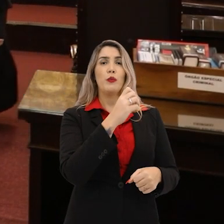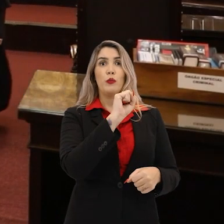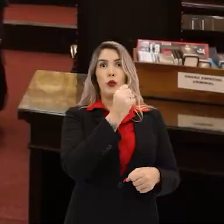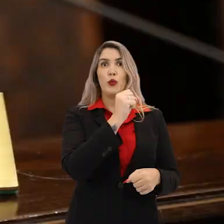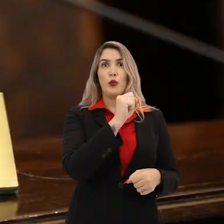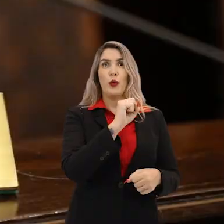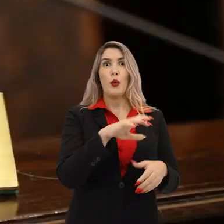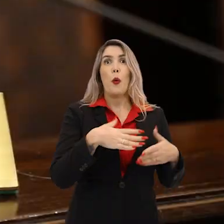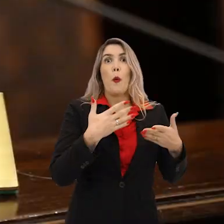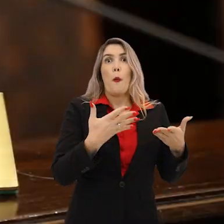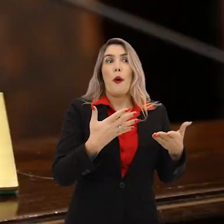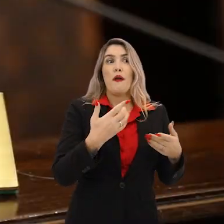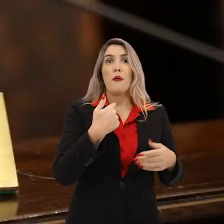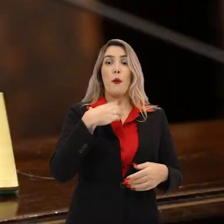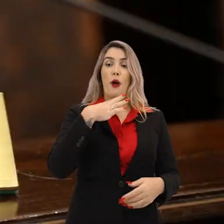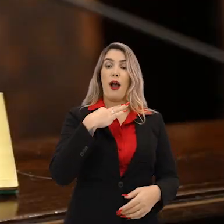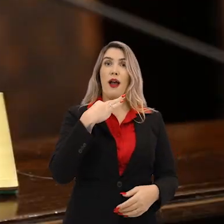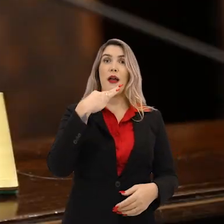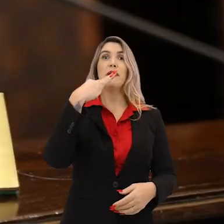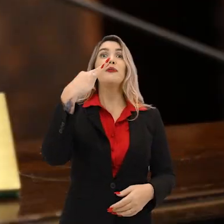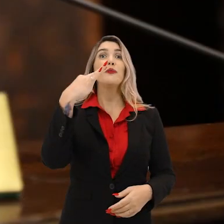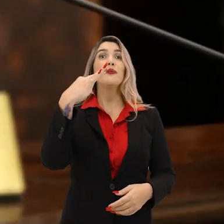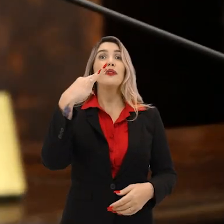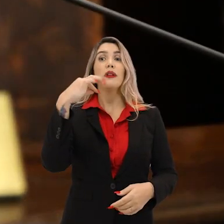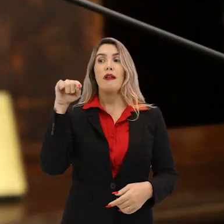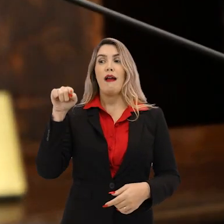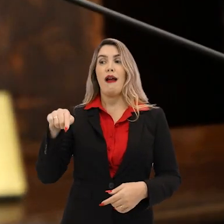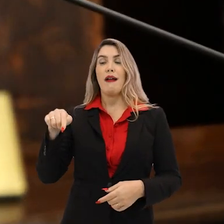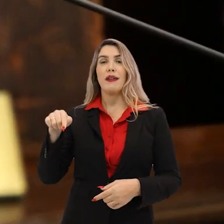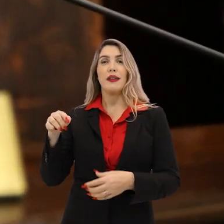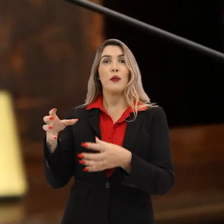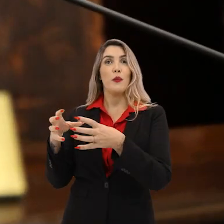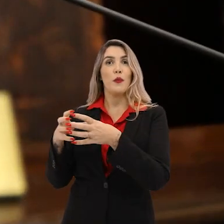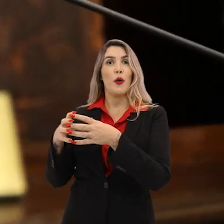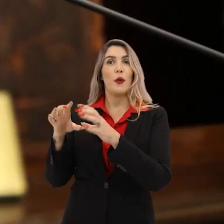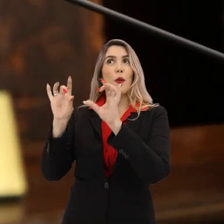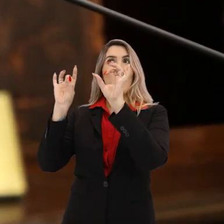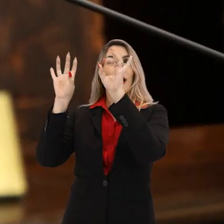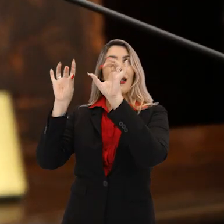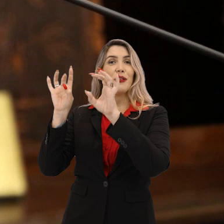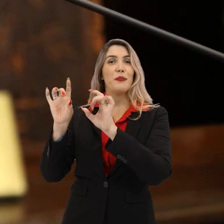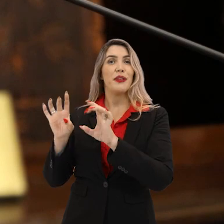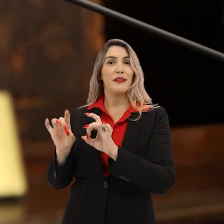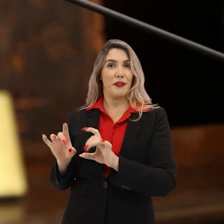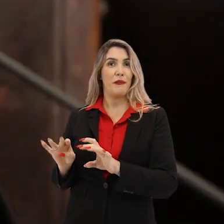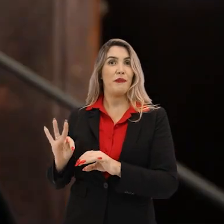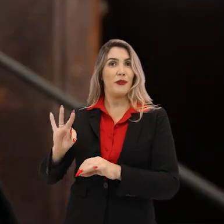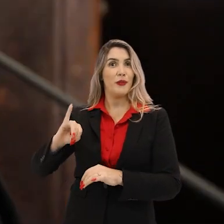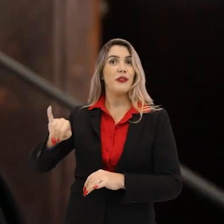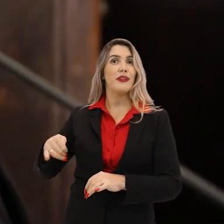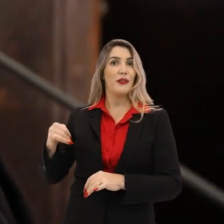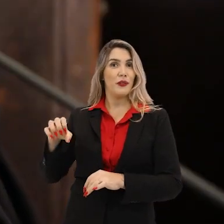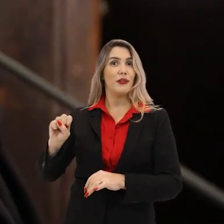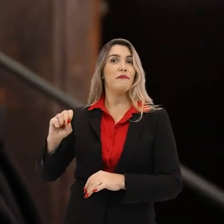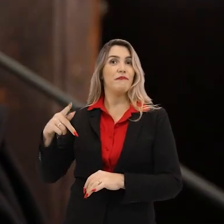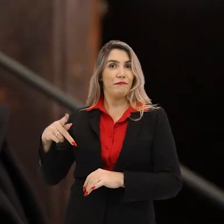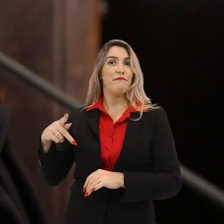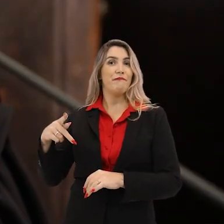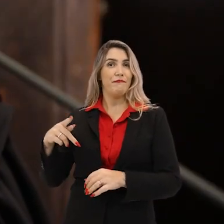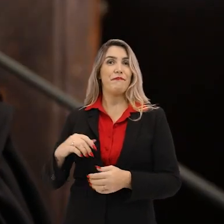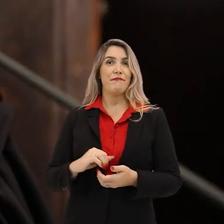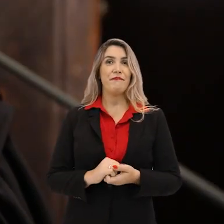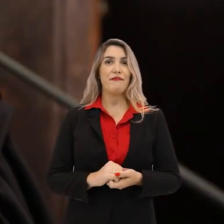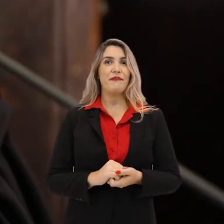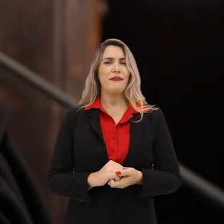2018, quando consegui ser eleita aqui para o órgão especial do Tribunal de Justiça, nosso órgão de